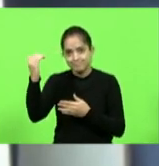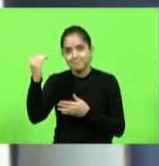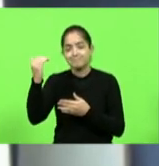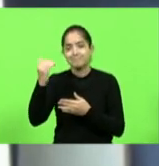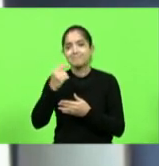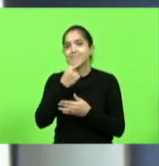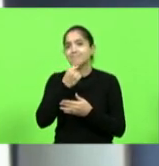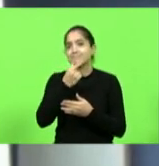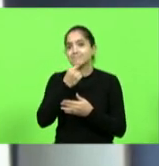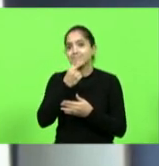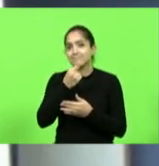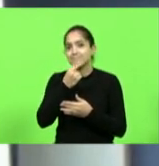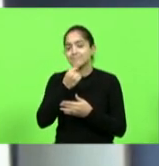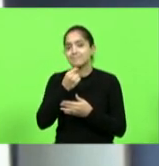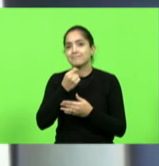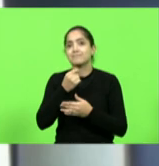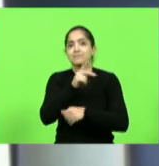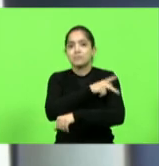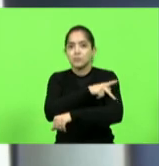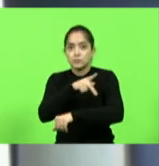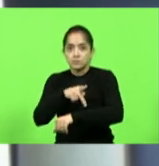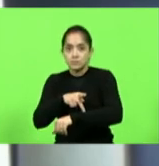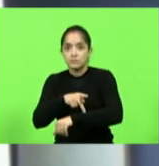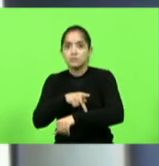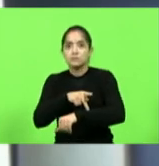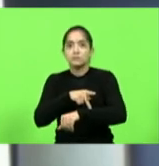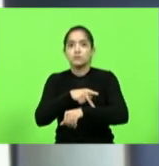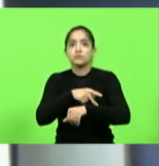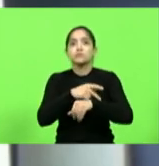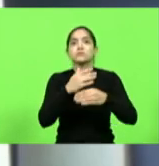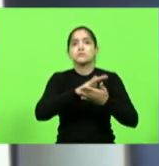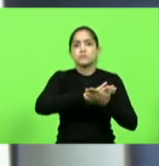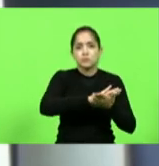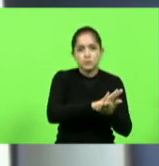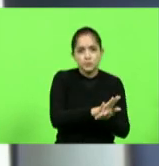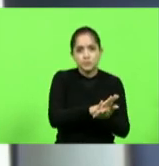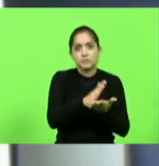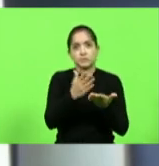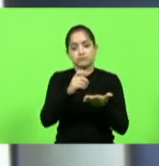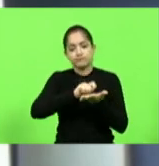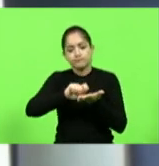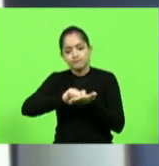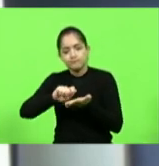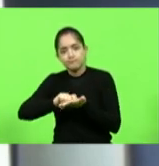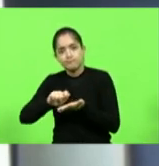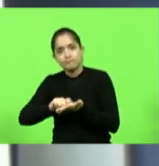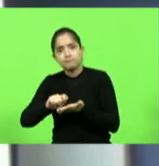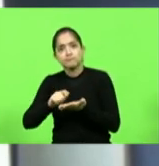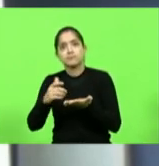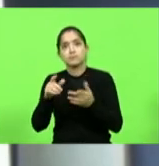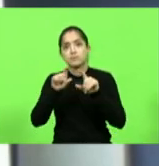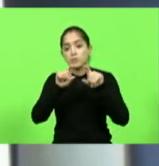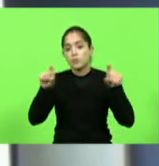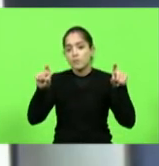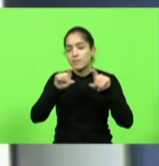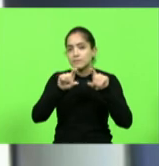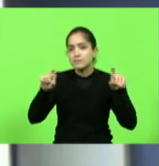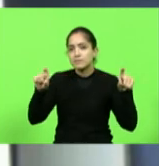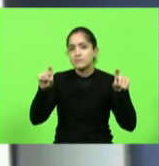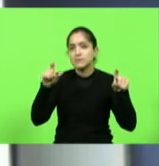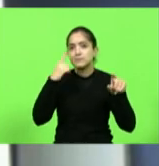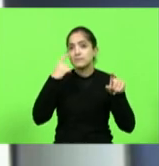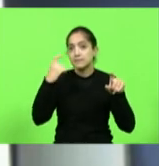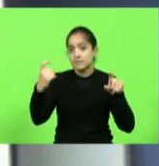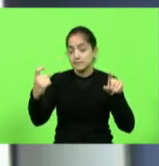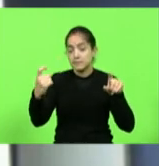né, A Pedagogia do Oprimido, e por isso, nesse sentido, tem uma frase muito interessante nesse